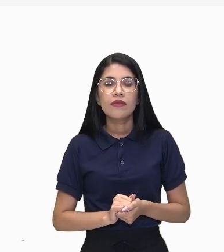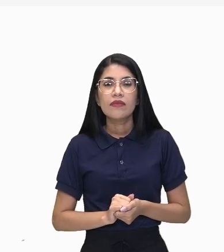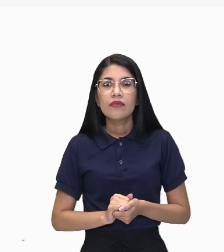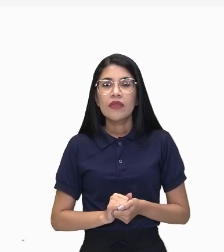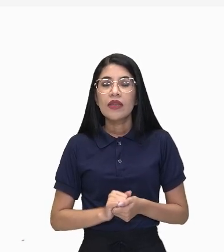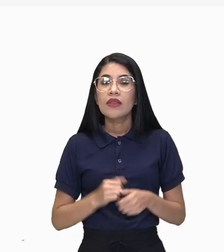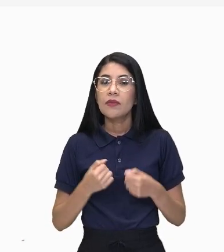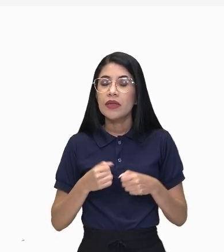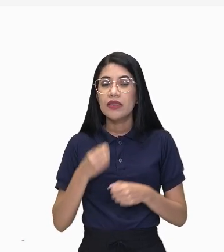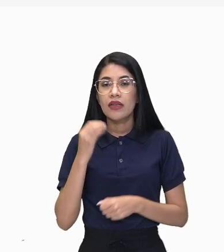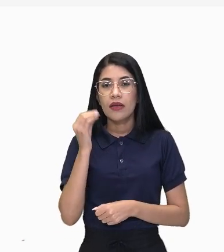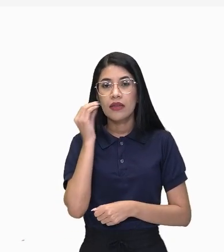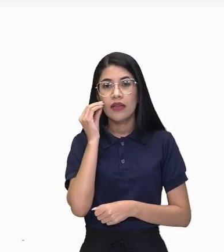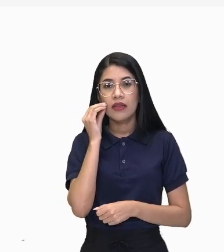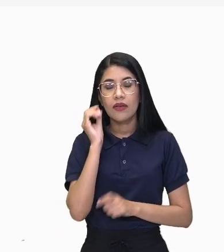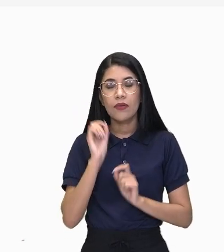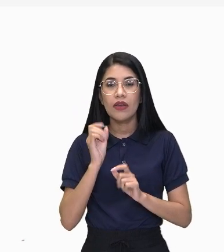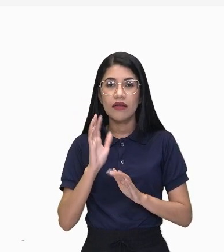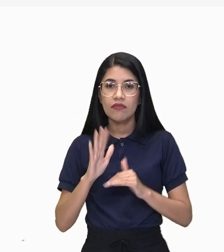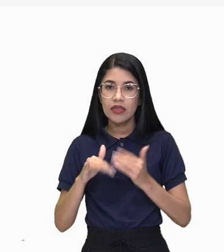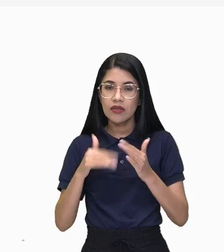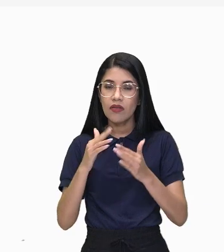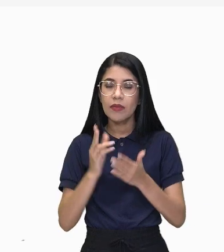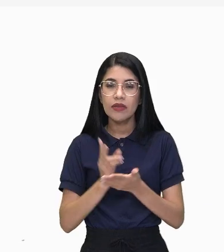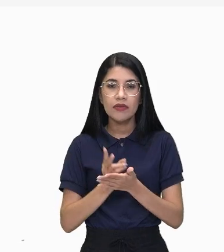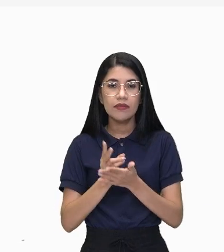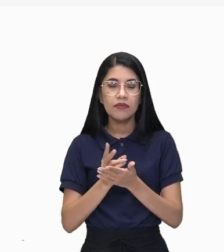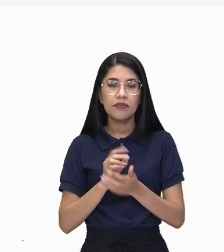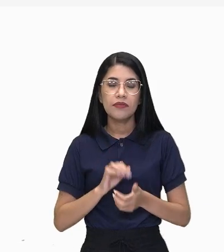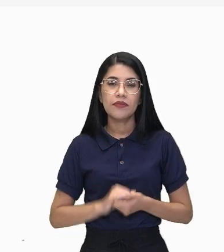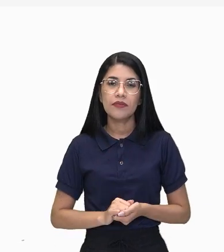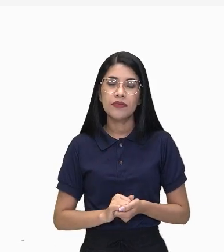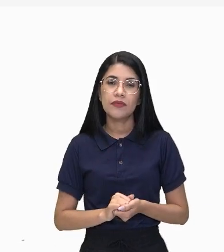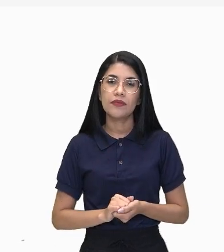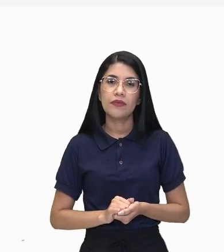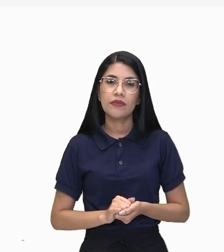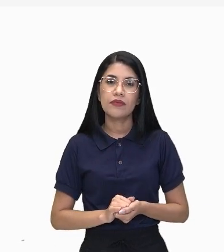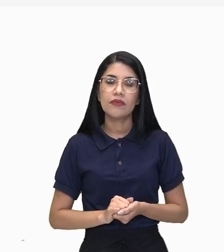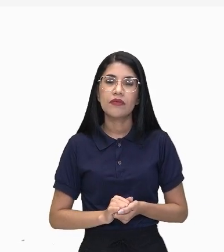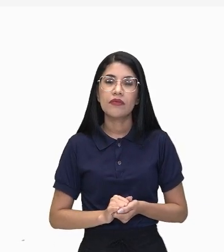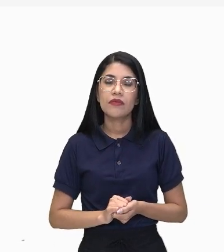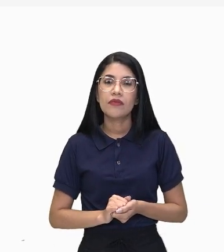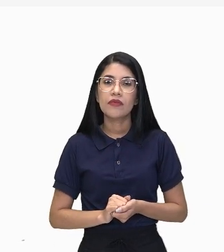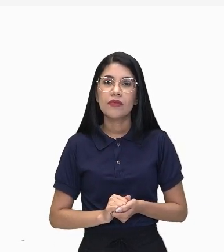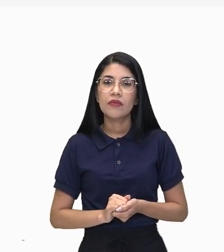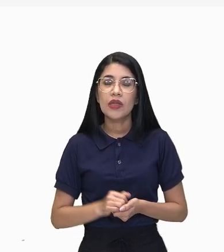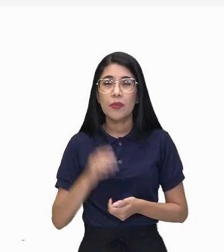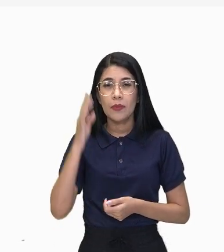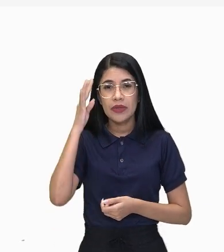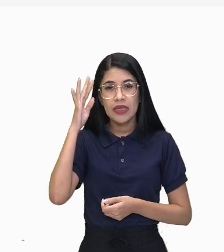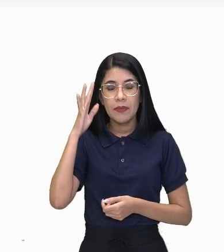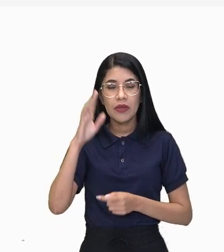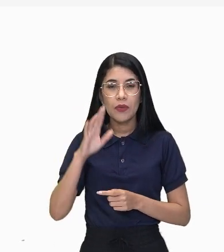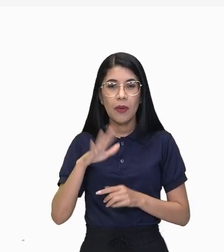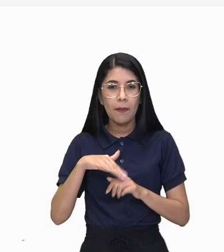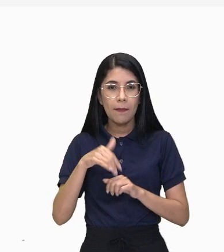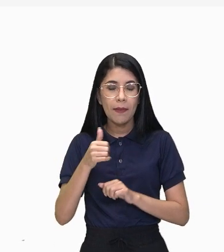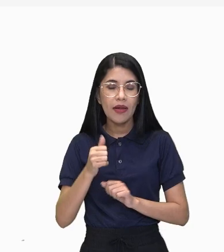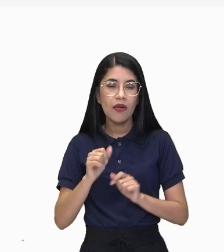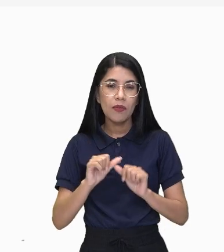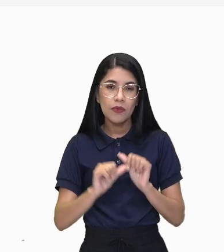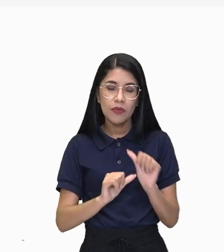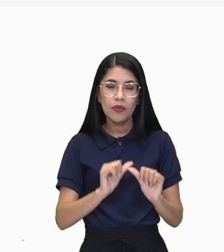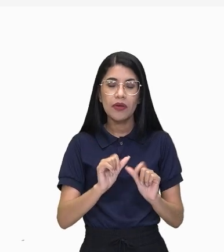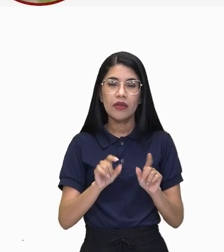tem que buscar avançar, né, nesse sentido. E aí, pensando de maneira mais positiva, pessoal, e aí a gente traz